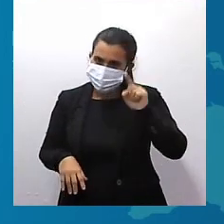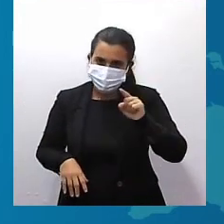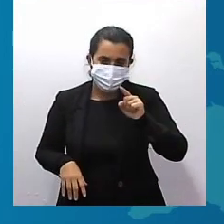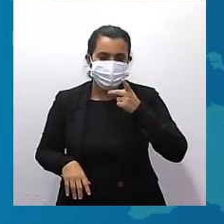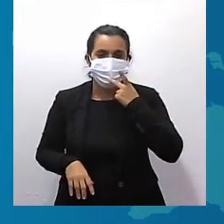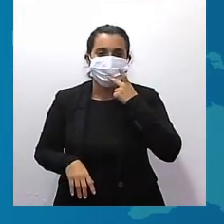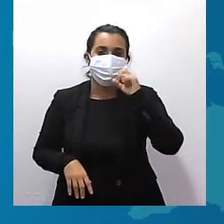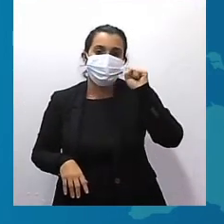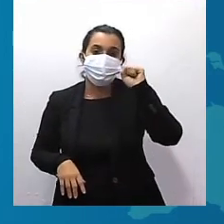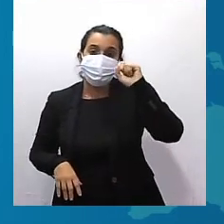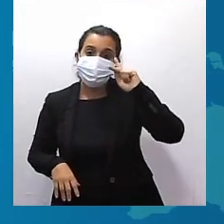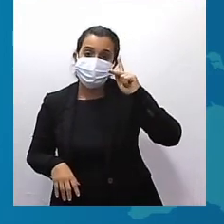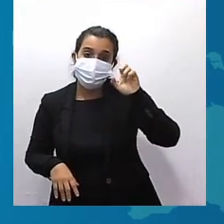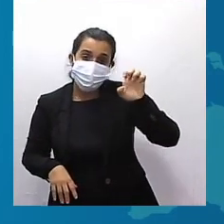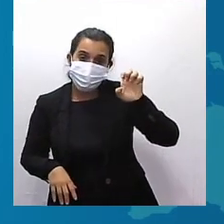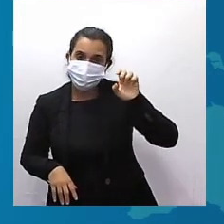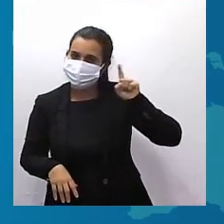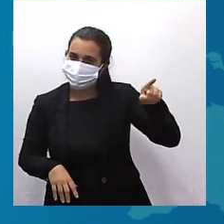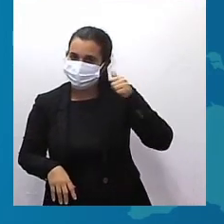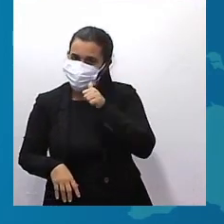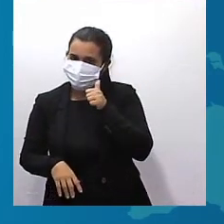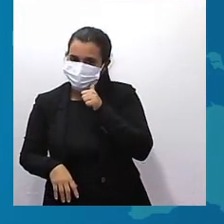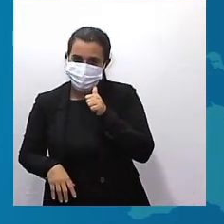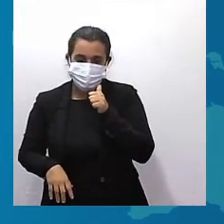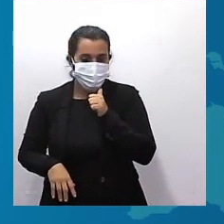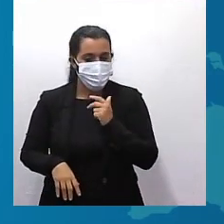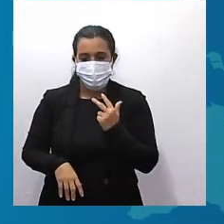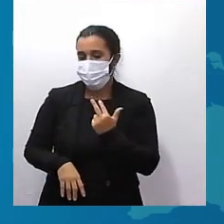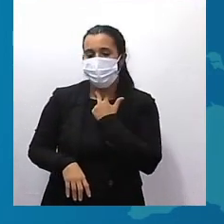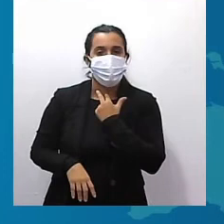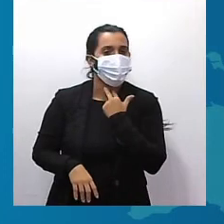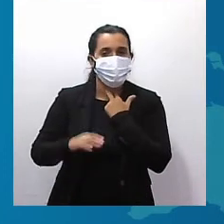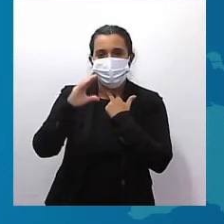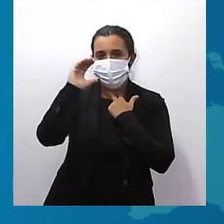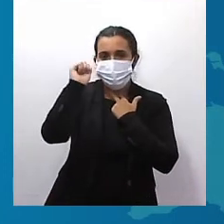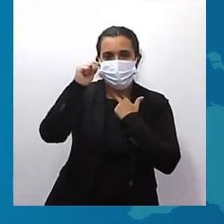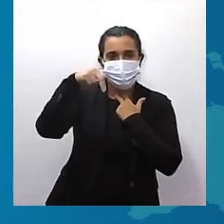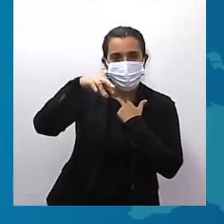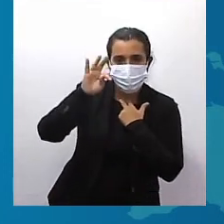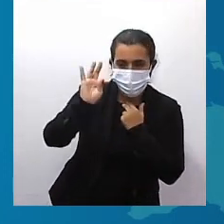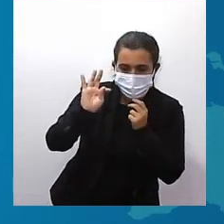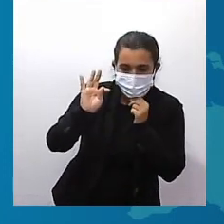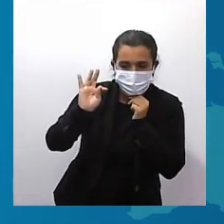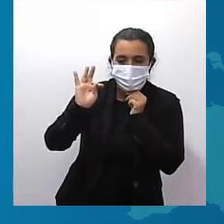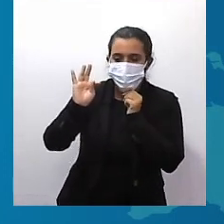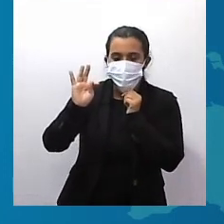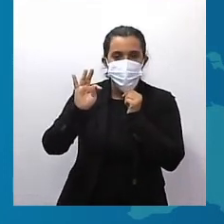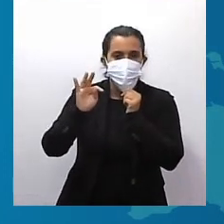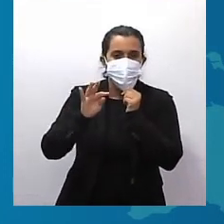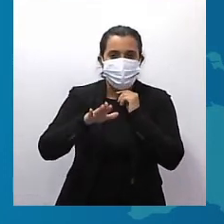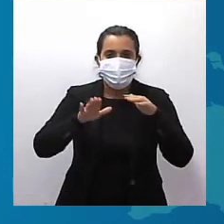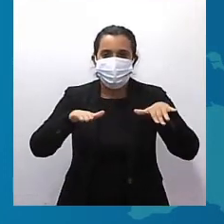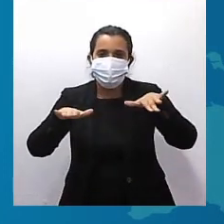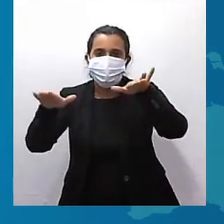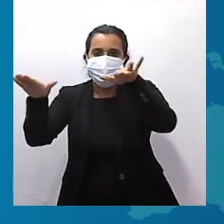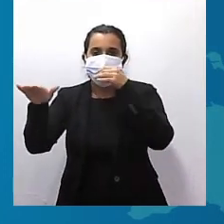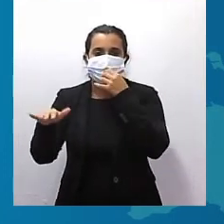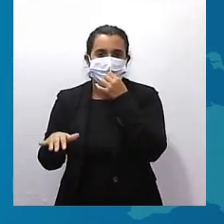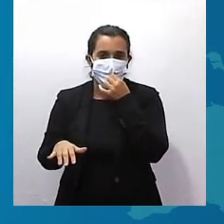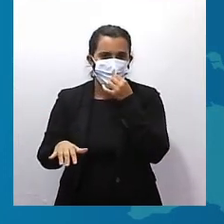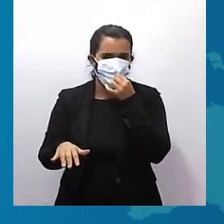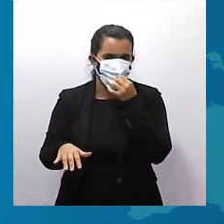pode voar. Vamos supor que eu não conheça a personagem e pergunte can she fly, ela